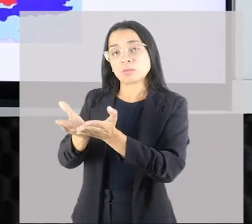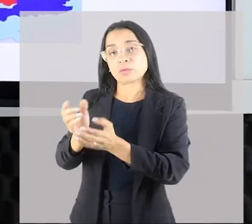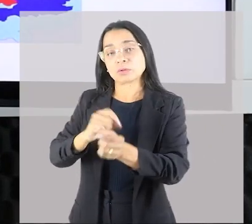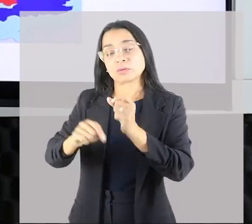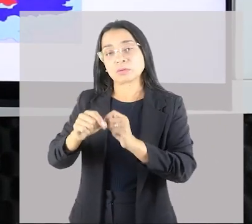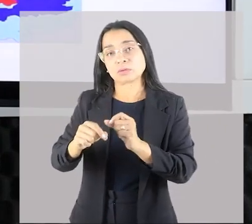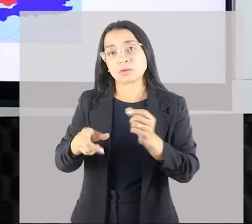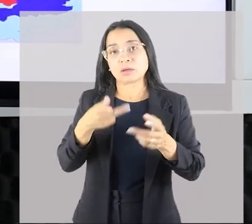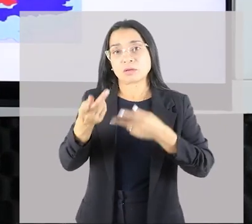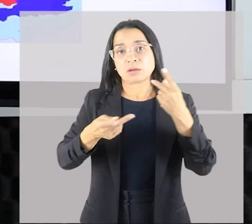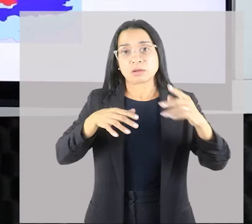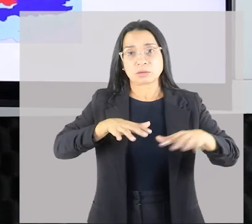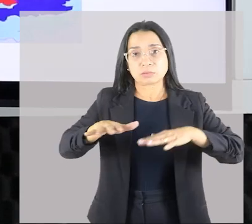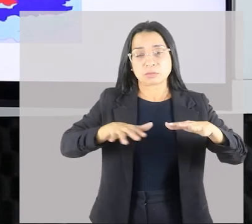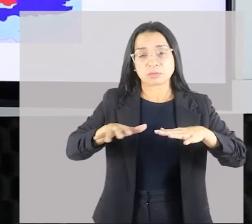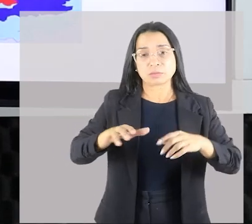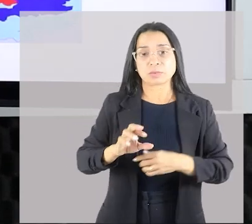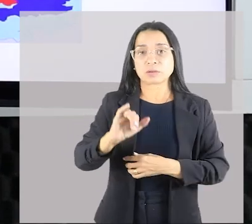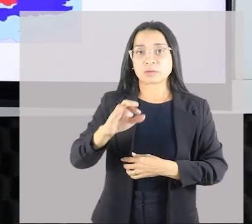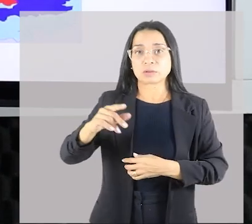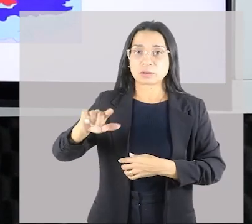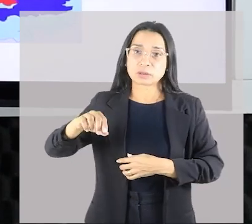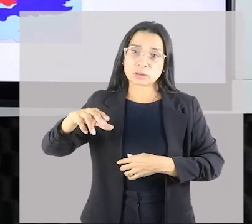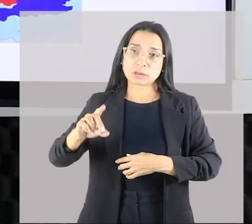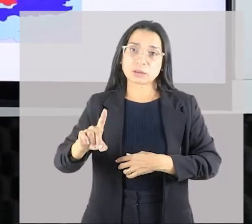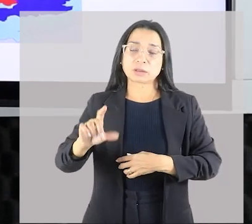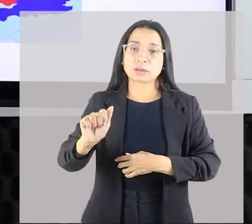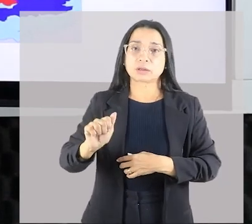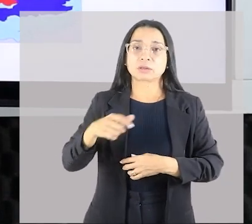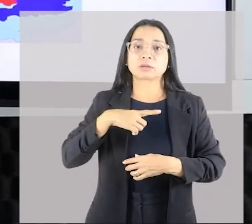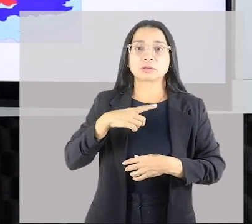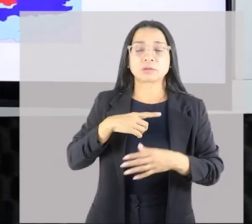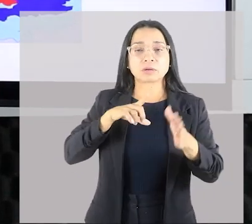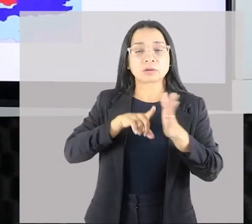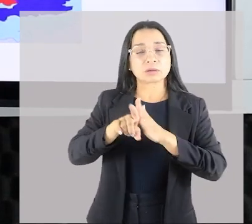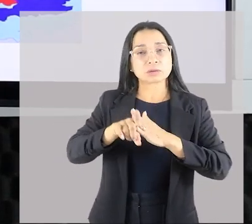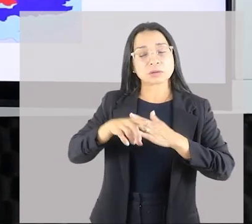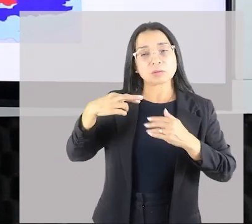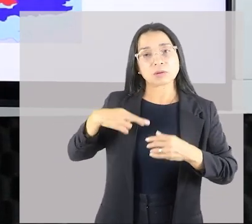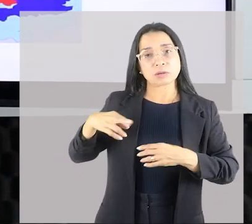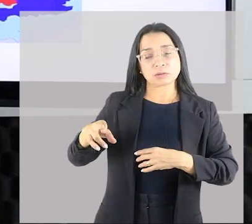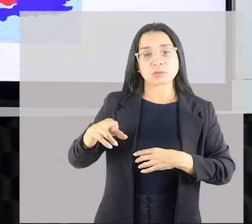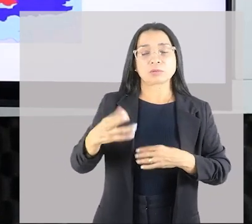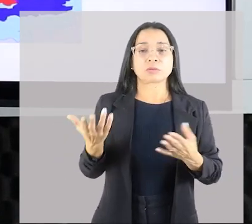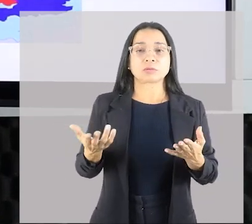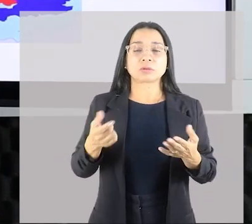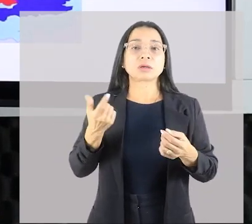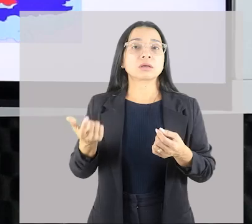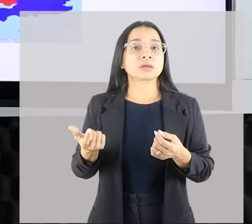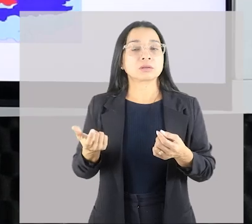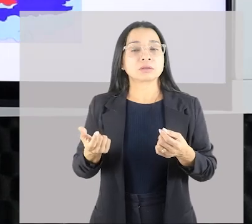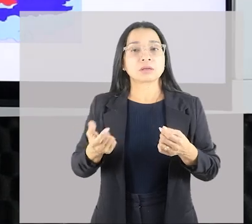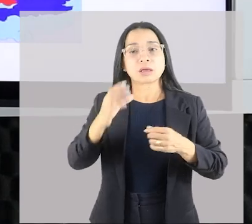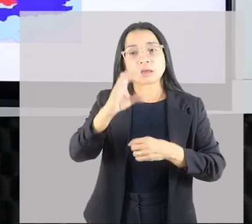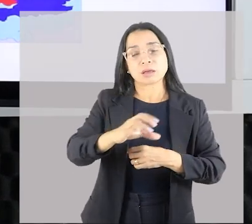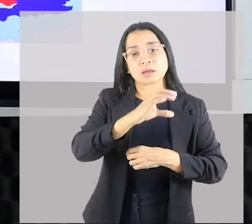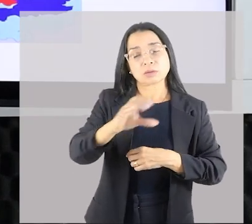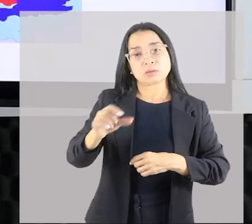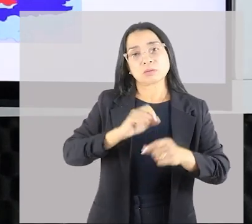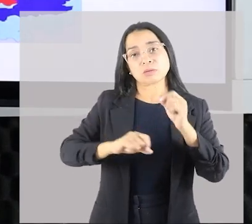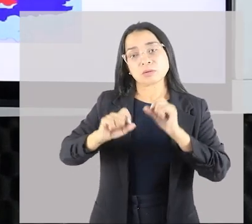do movimento ali da Irlanda do Norte, nós temos uma questão religiosa, tá certo? De tensões entre católicos